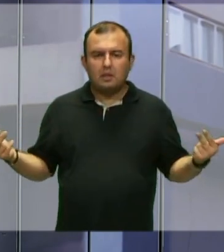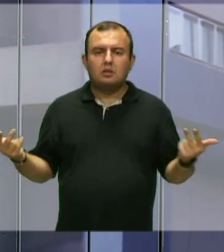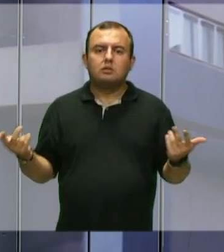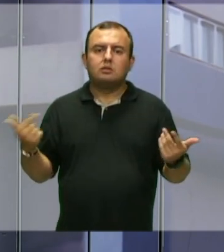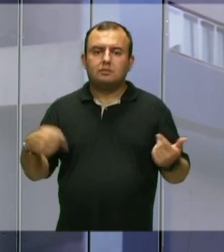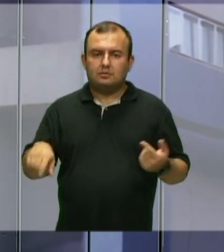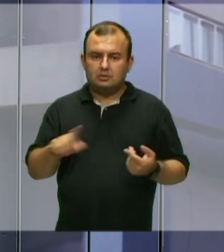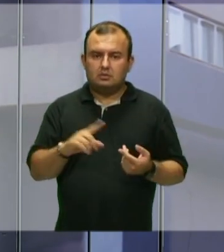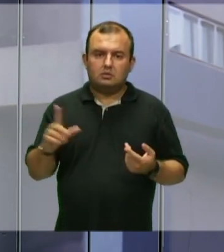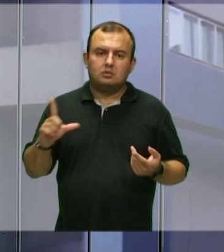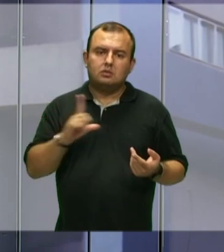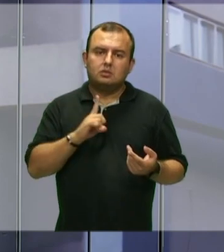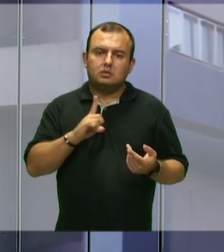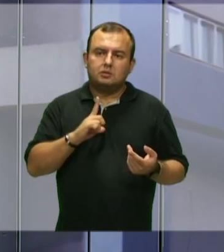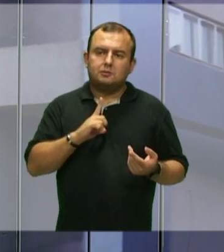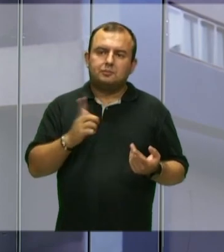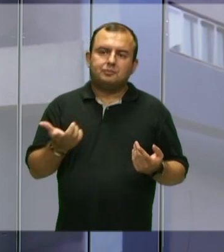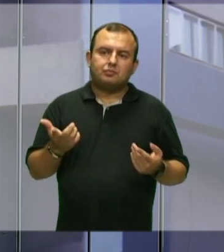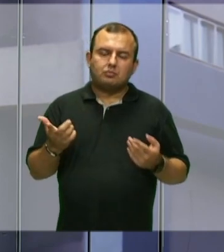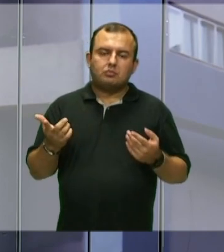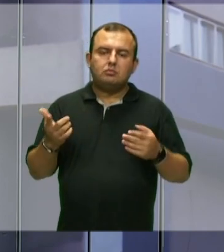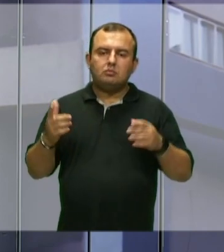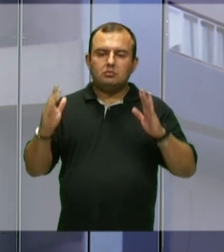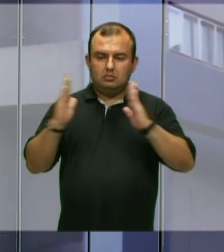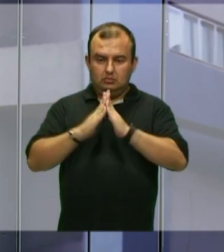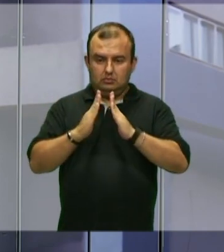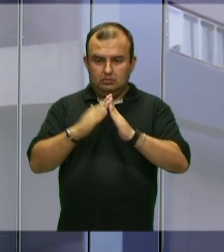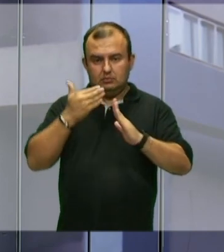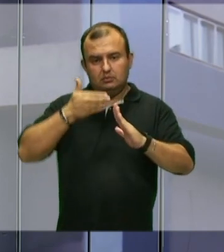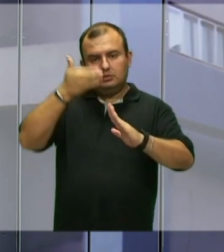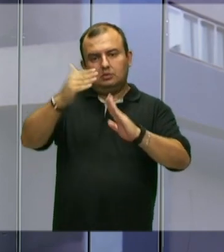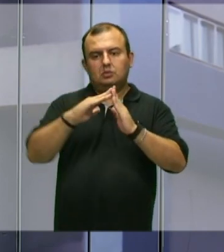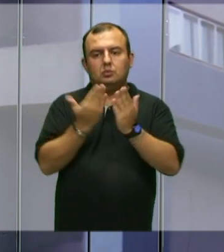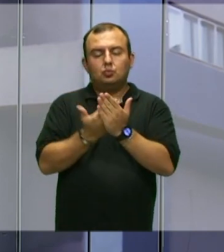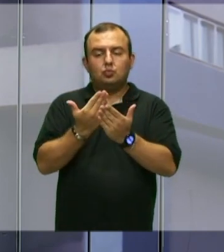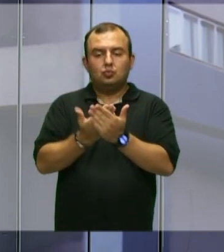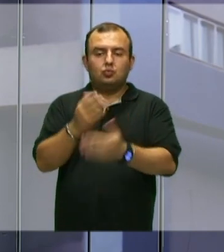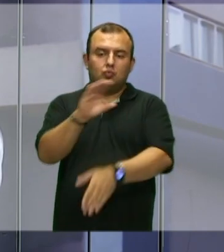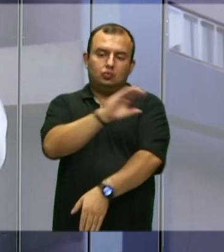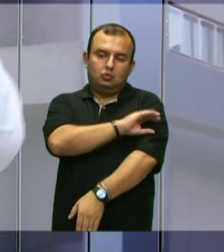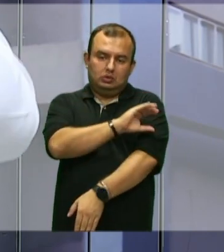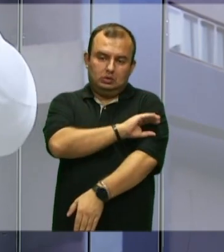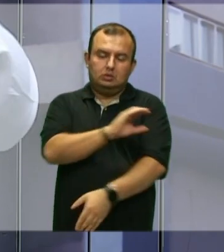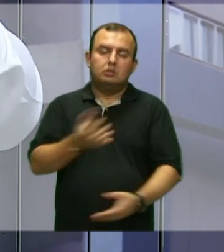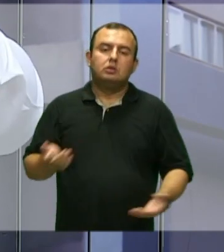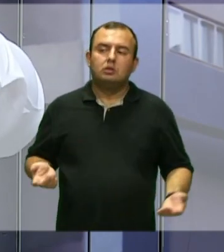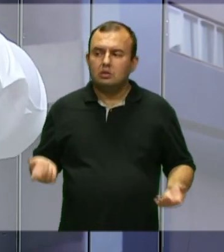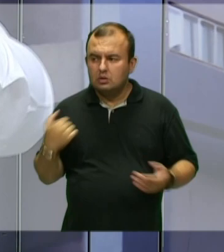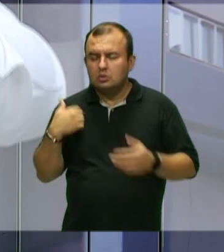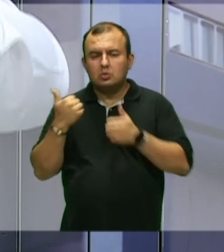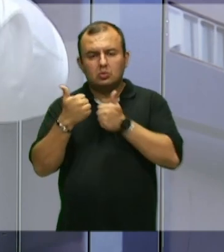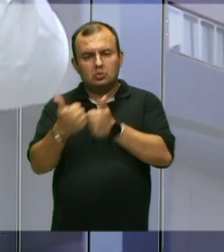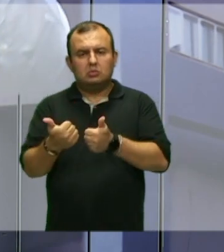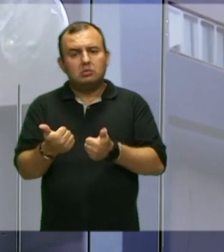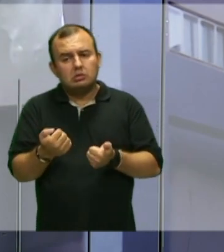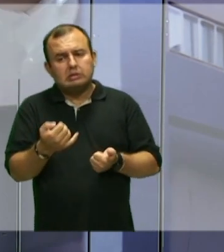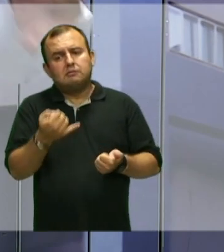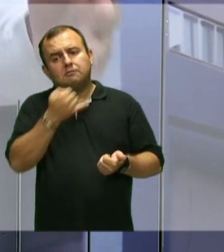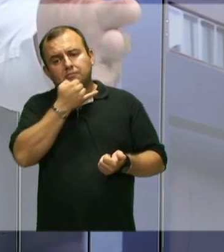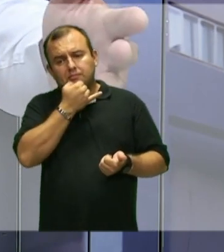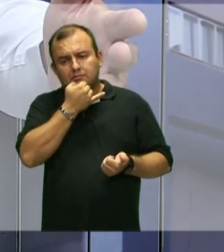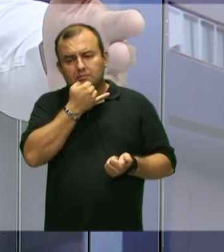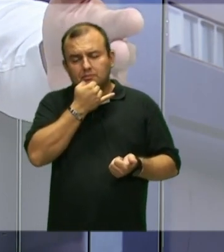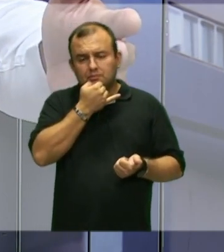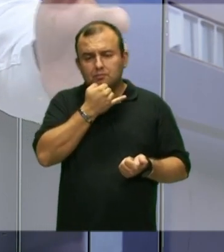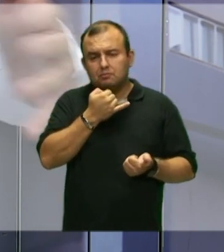nós estamos ali com esse imóvel em frente a um CI. Né? A gente acompanhou aqui, infelizmente, há um